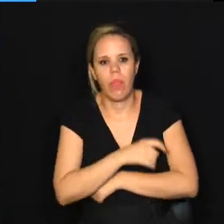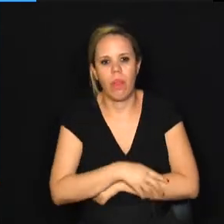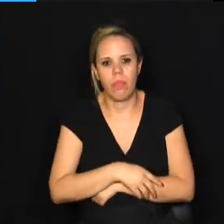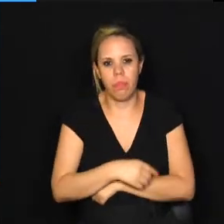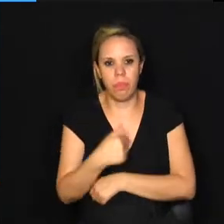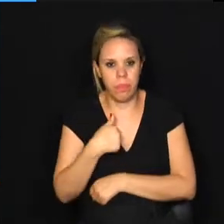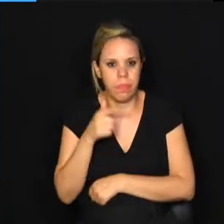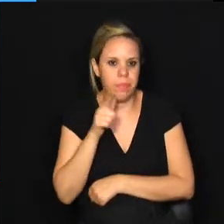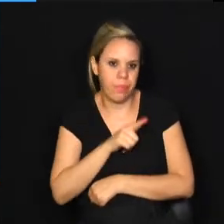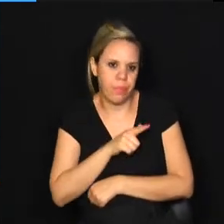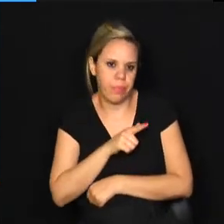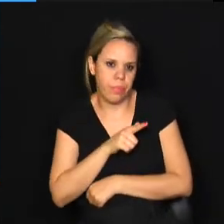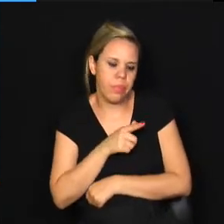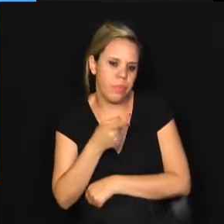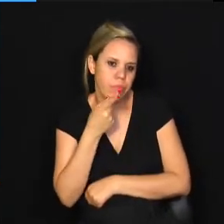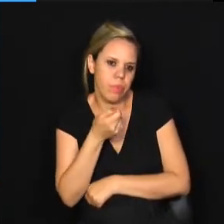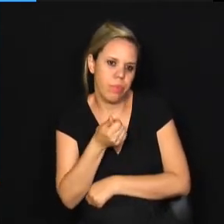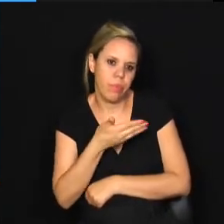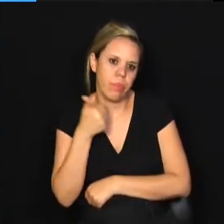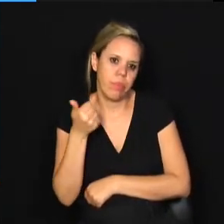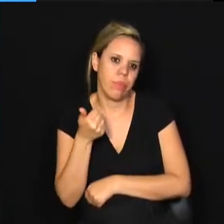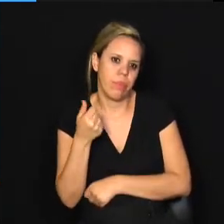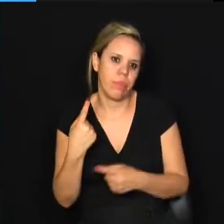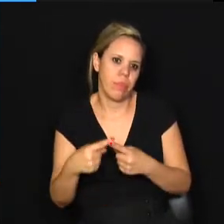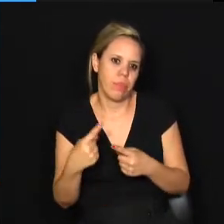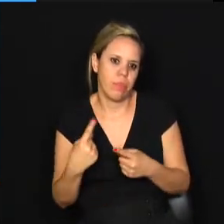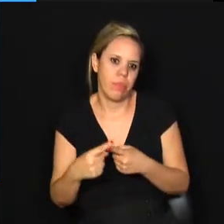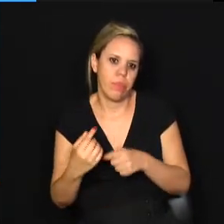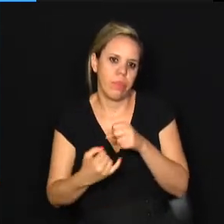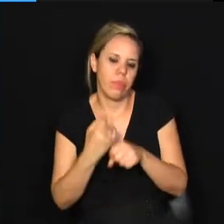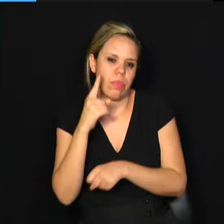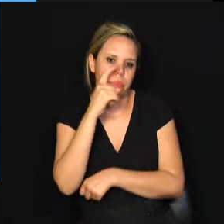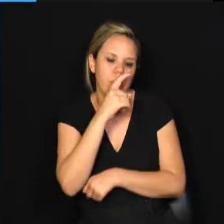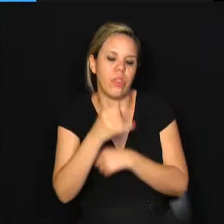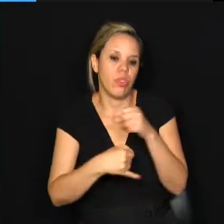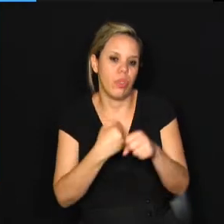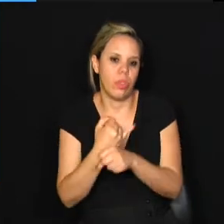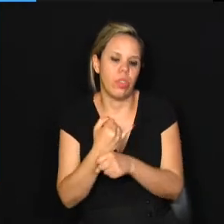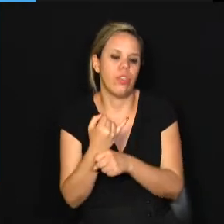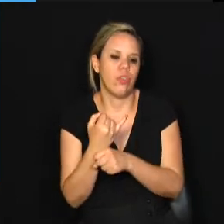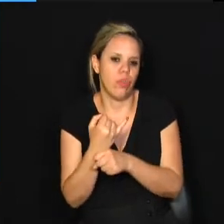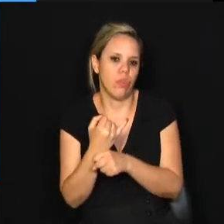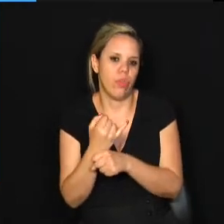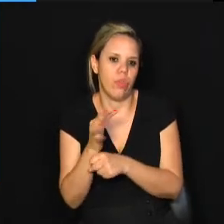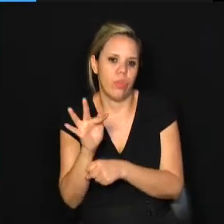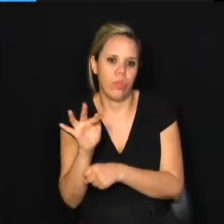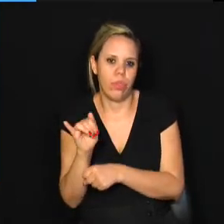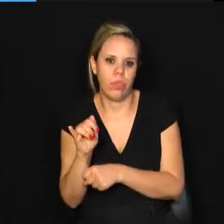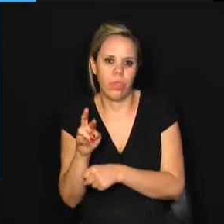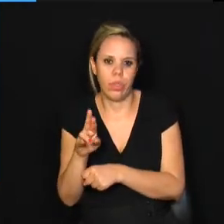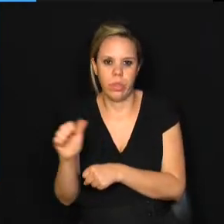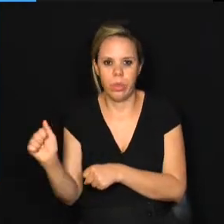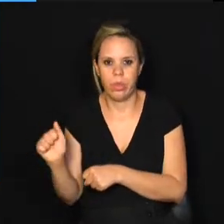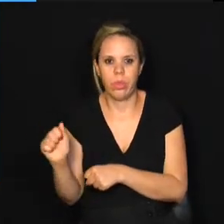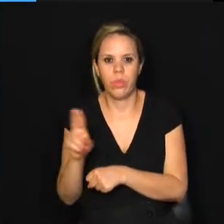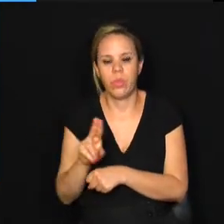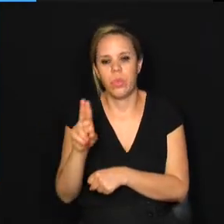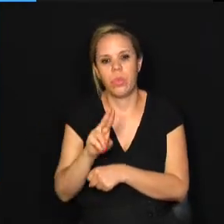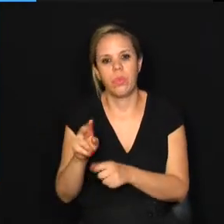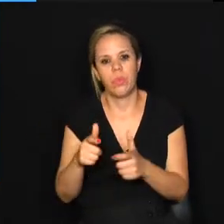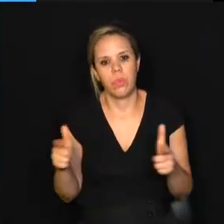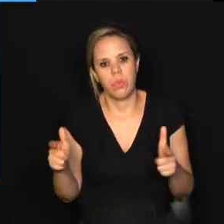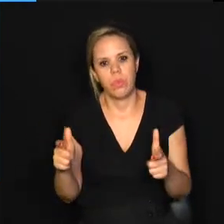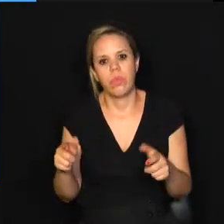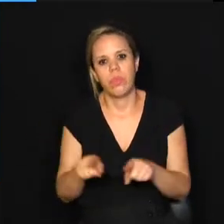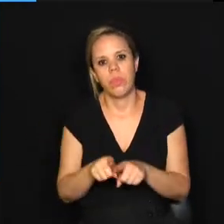tô conseguindo falar um pouco melhor porque tô com a internet de fibra, mesmo assim na pandemia aumentou muito o uso, então também